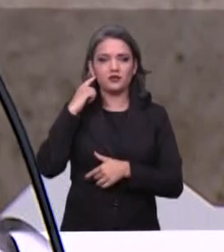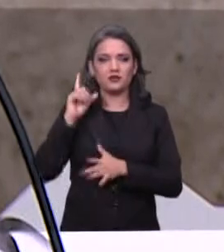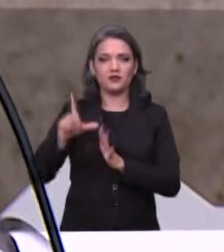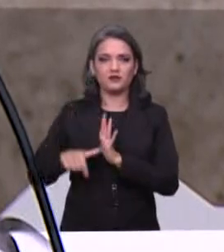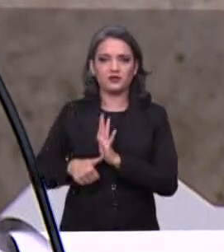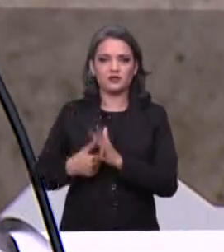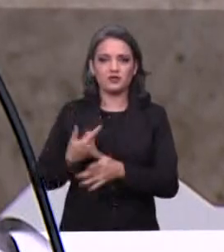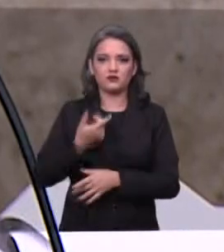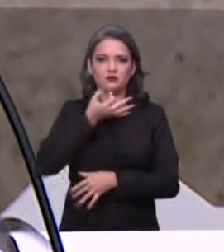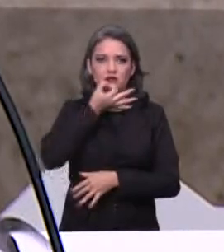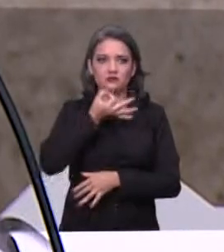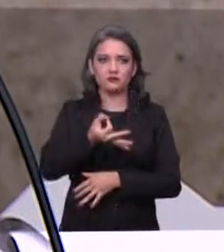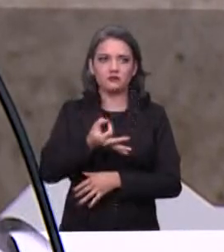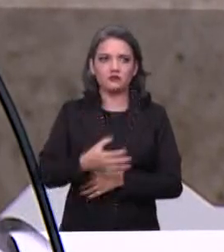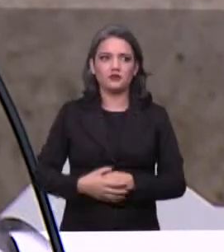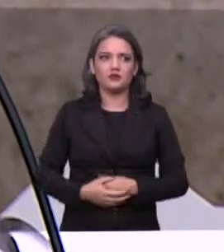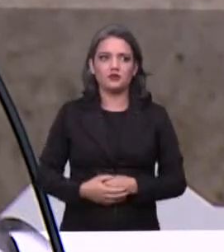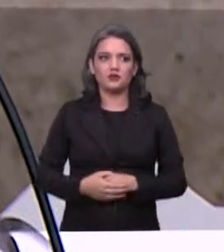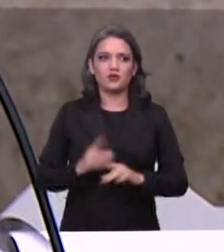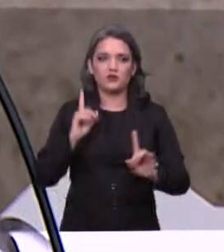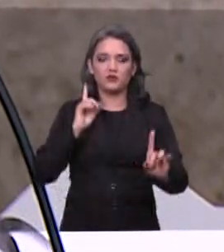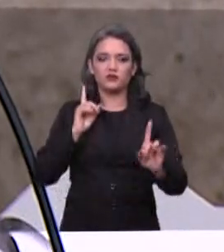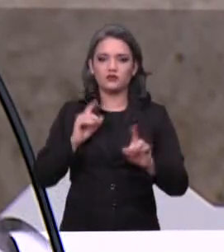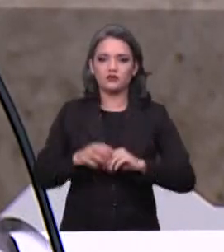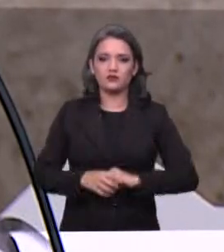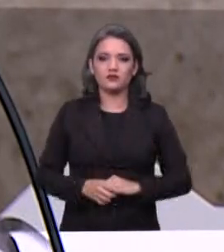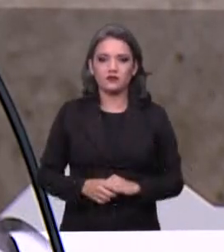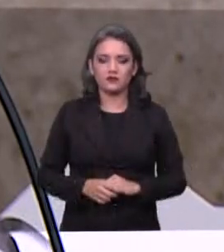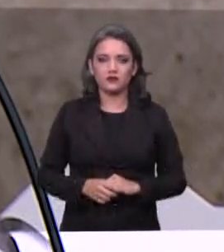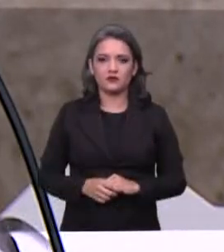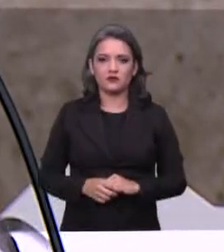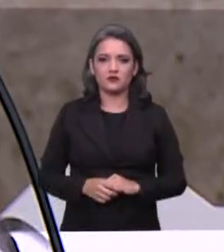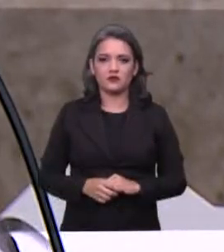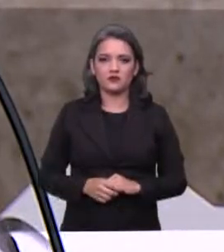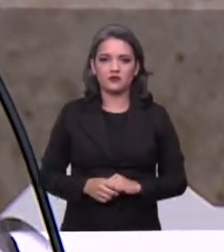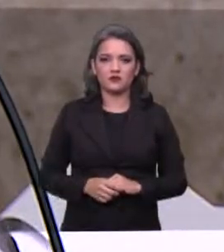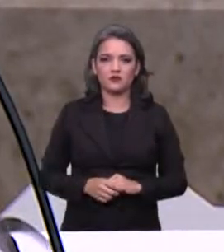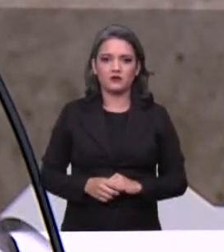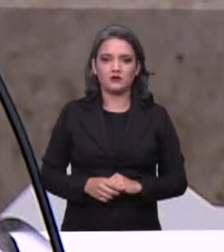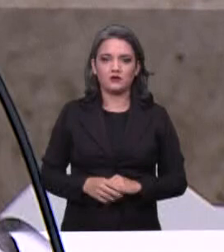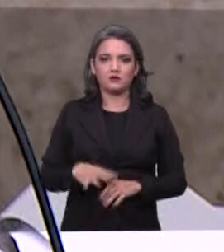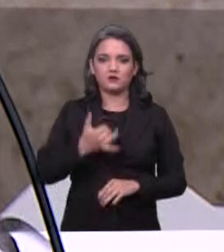bom para o ministro Fux declarou a inconstitucionalidade material.